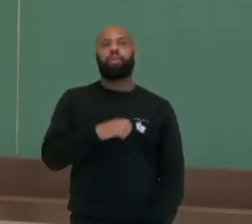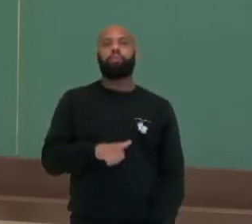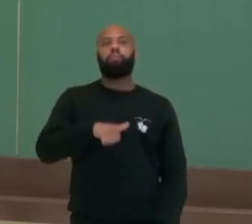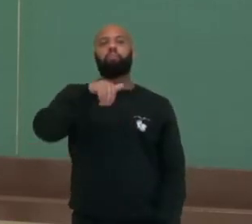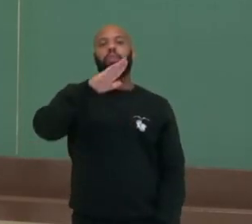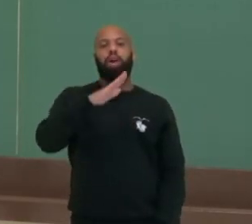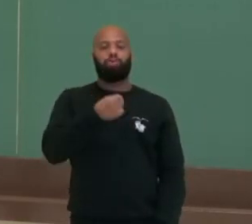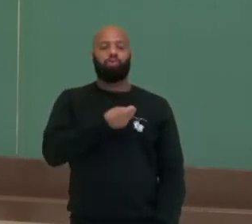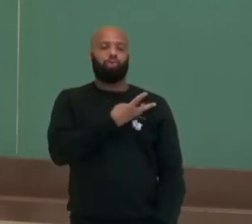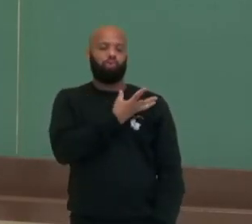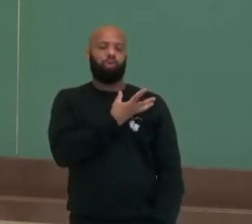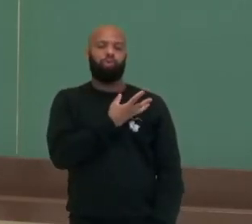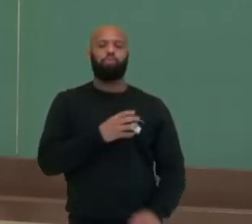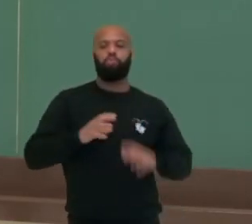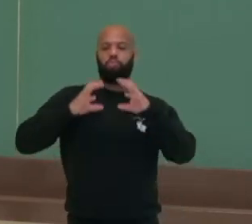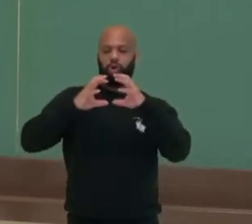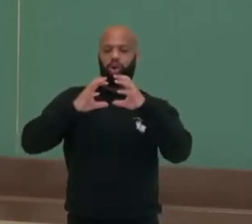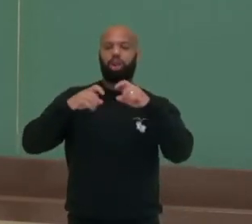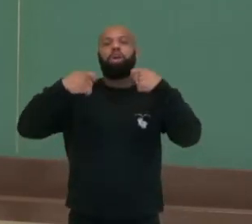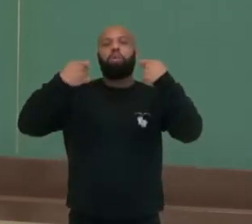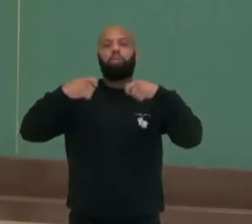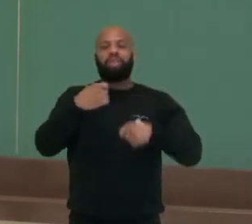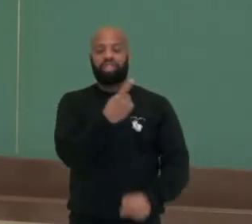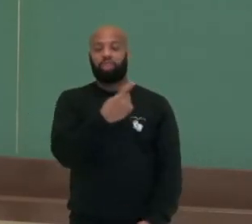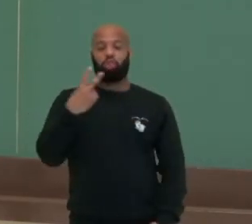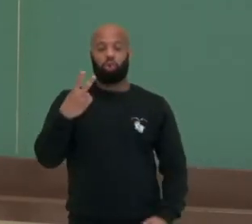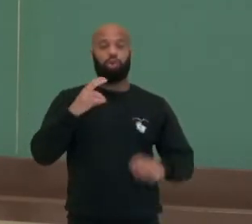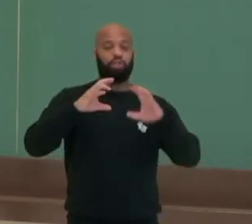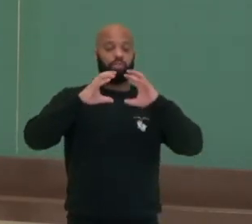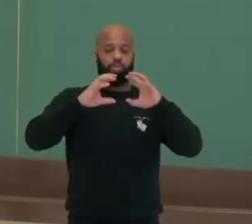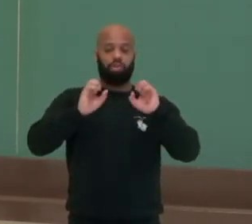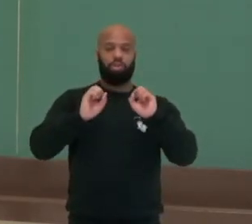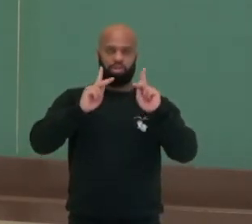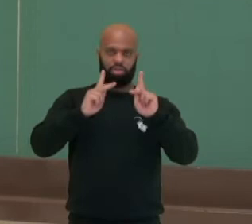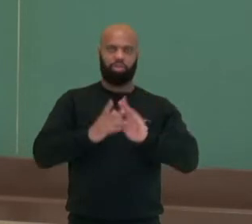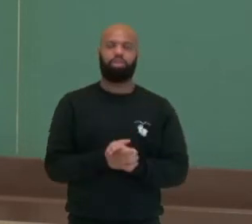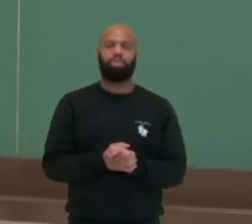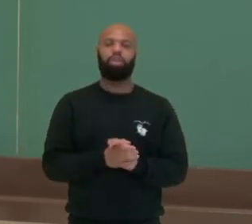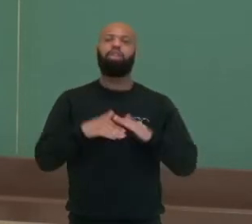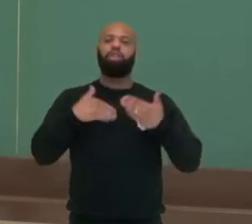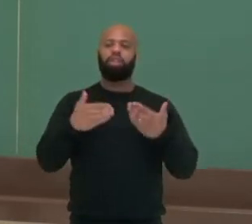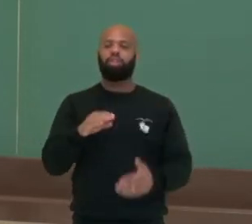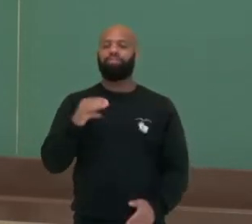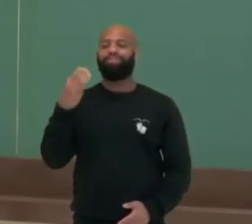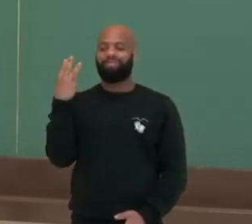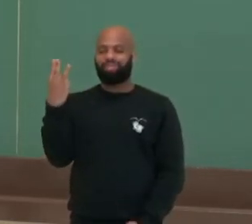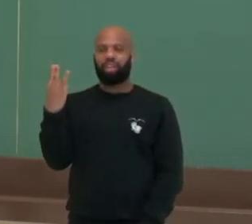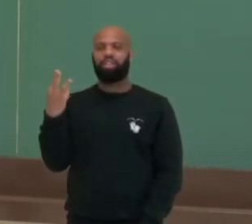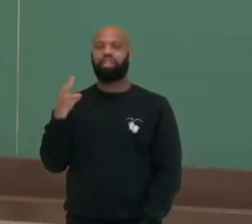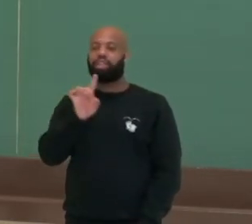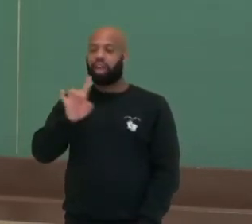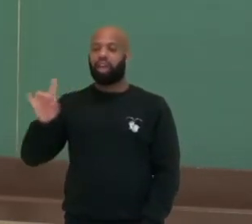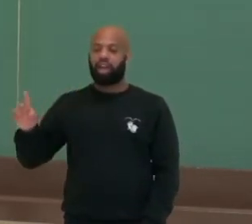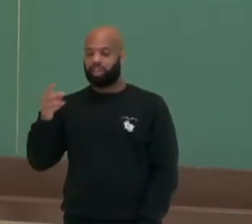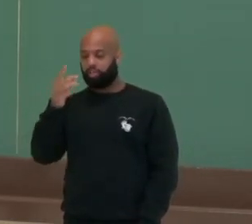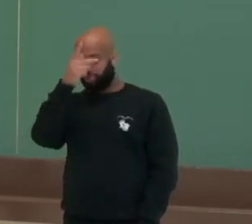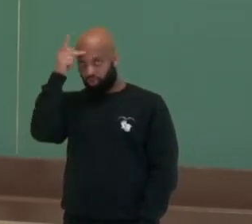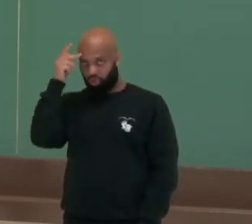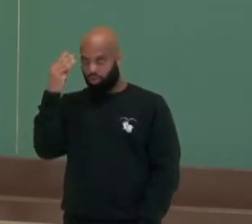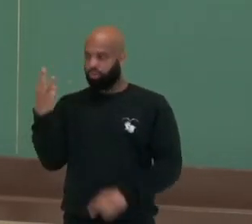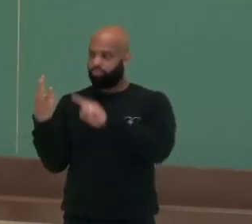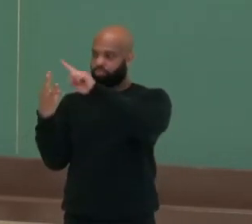de bolas. Em vez de 8, nós vamos precisar de 12 bochas, tá? No trio, então, cada um vai lançar 2